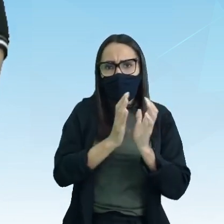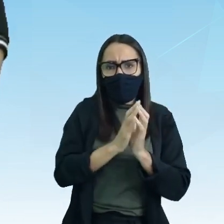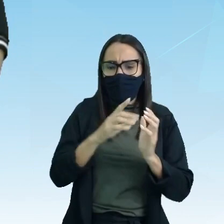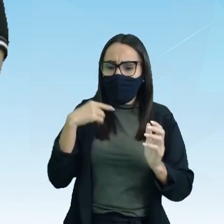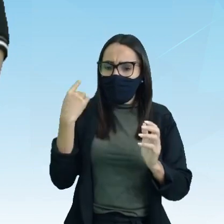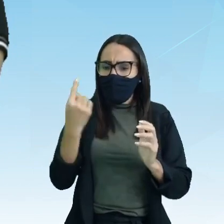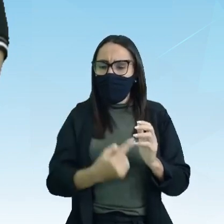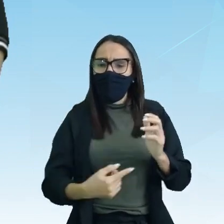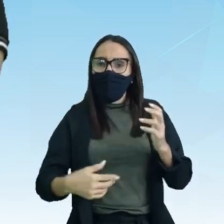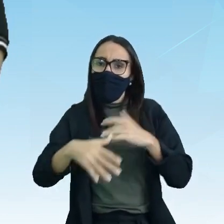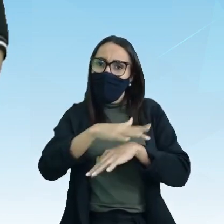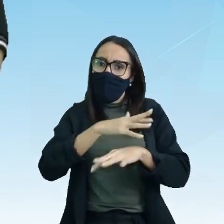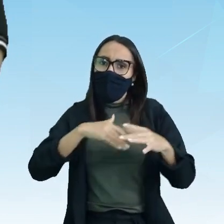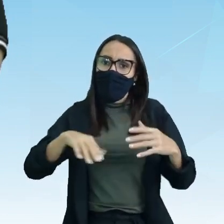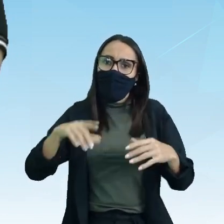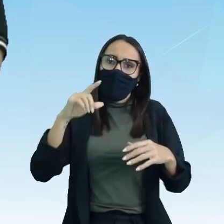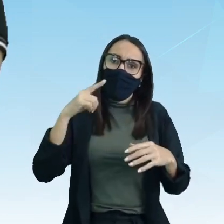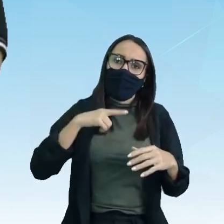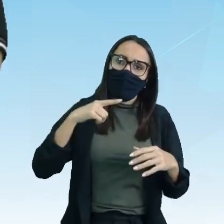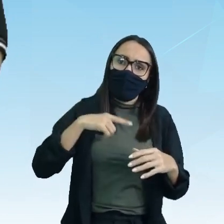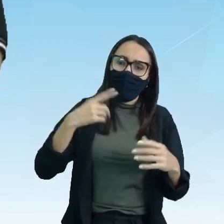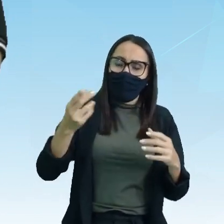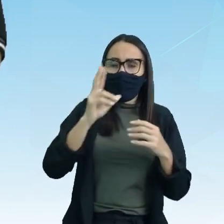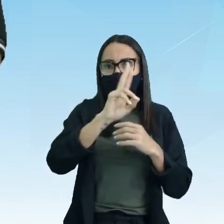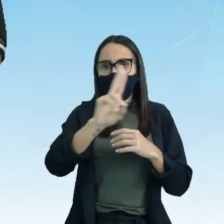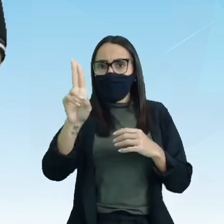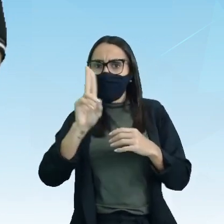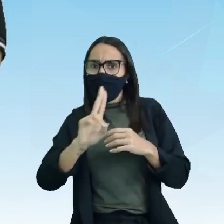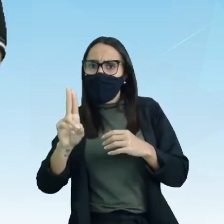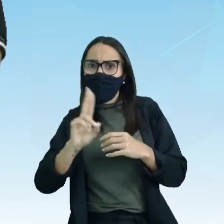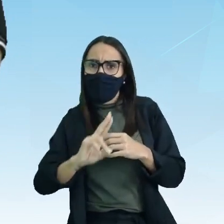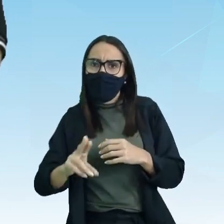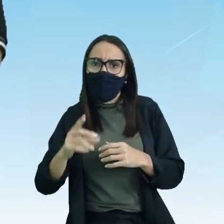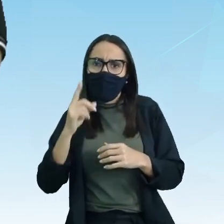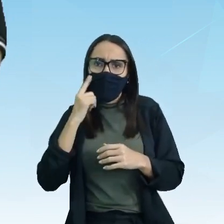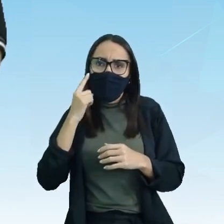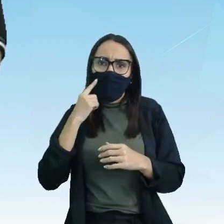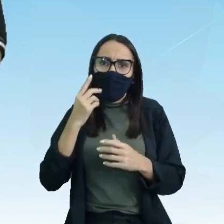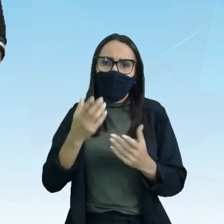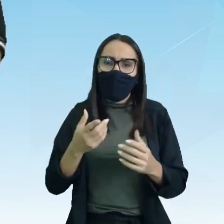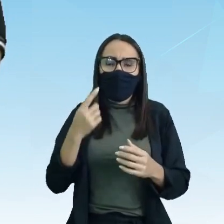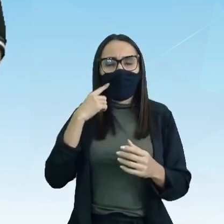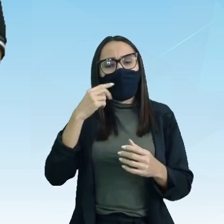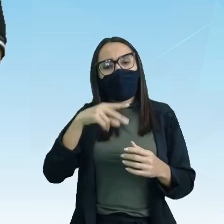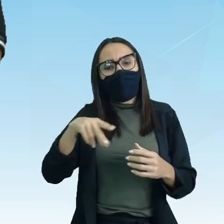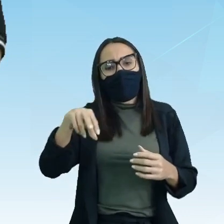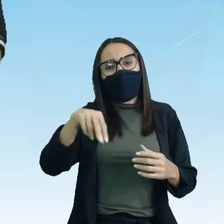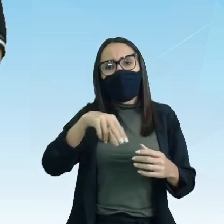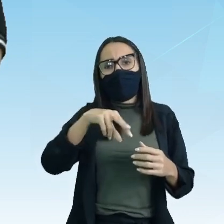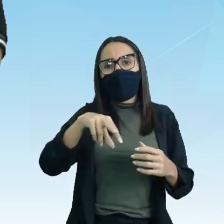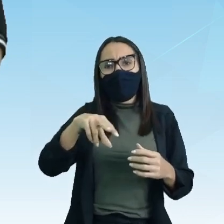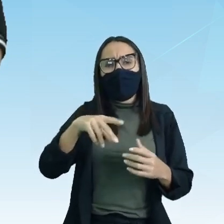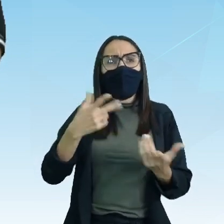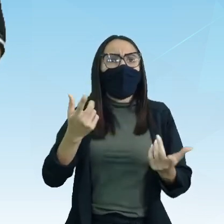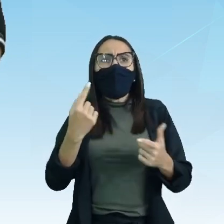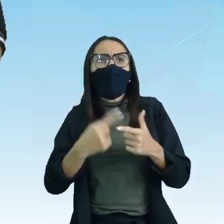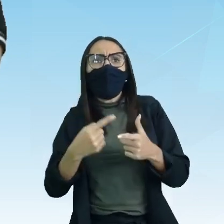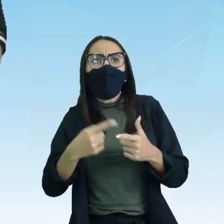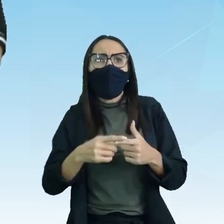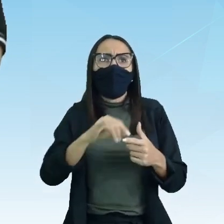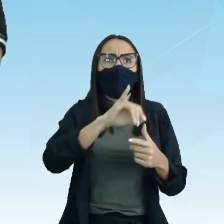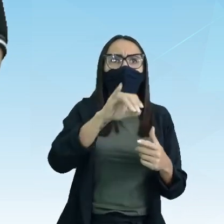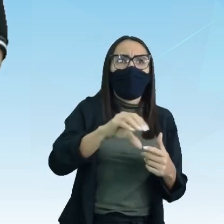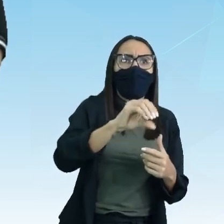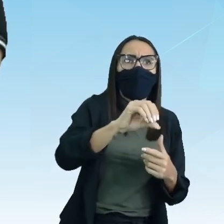nossas cidades, nós temos aqui nomes e muitas vezes a gente passa por ali, mas por que Joana Bezerra?